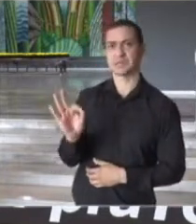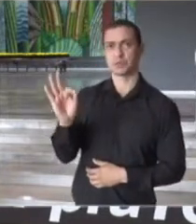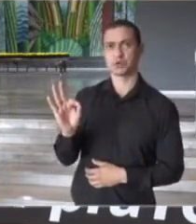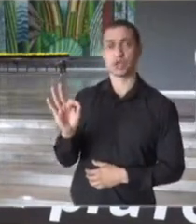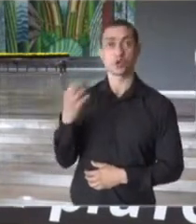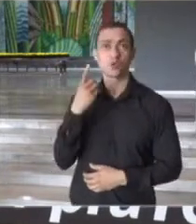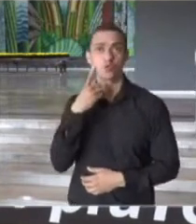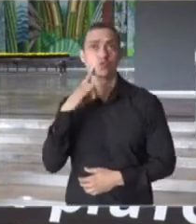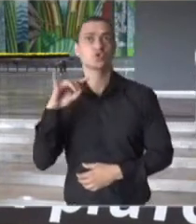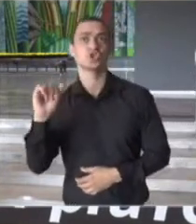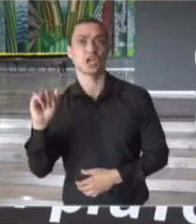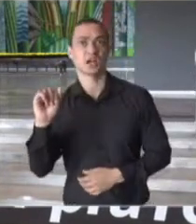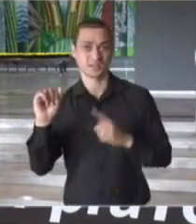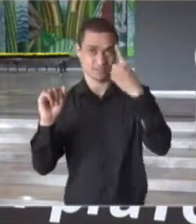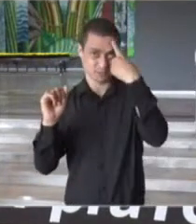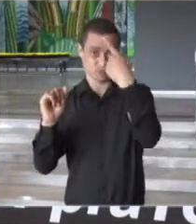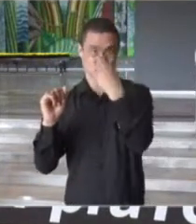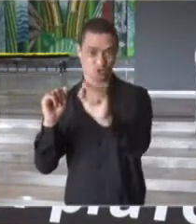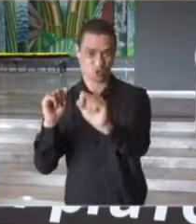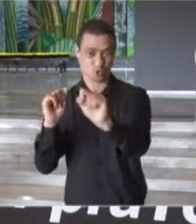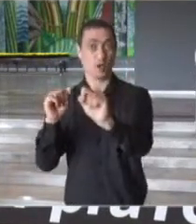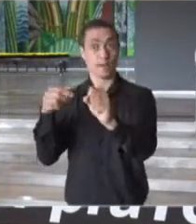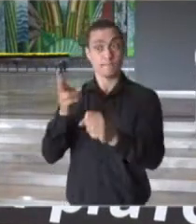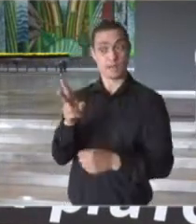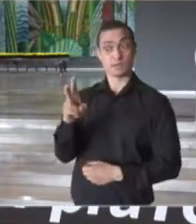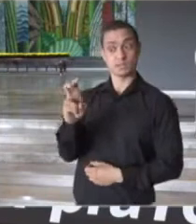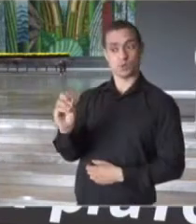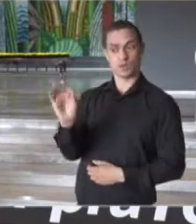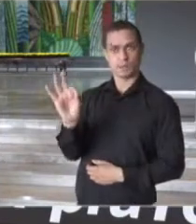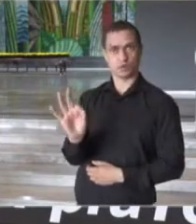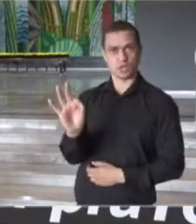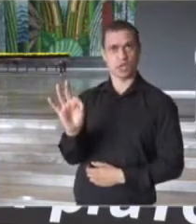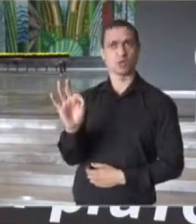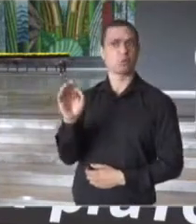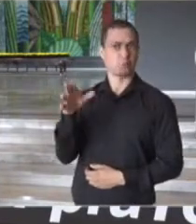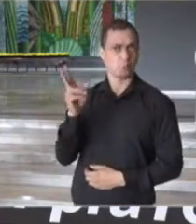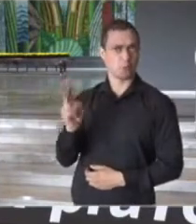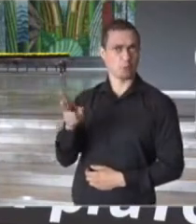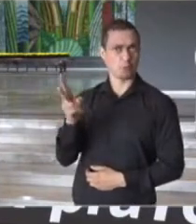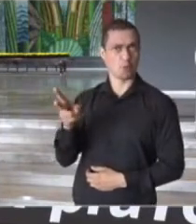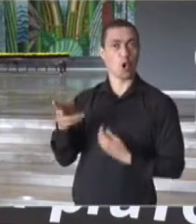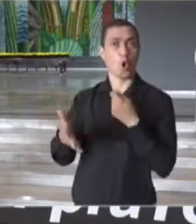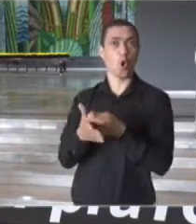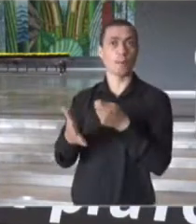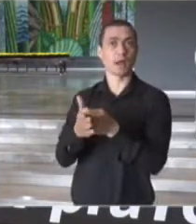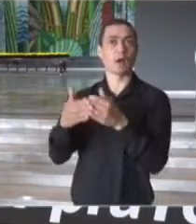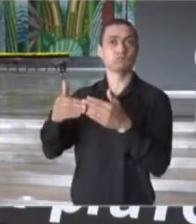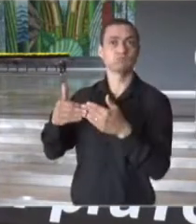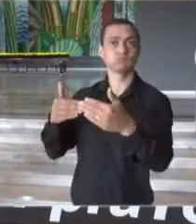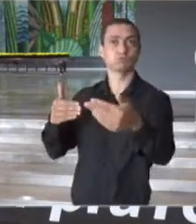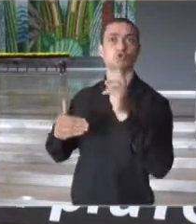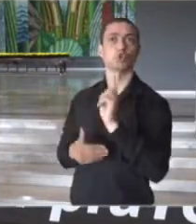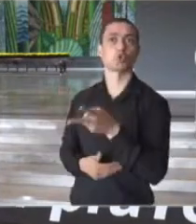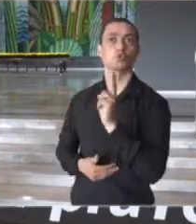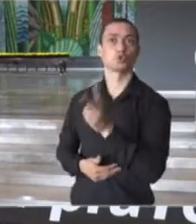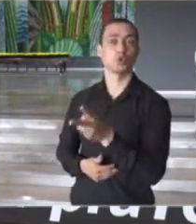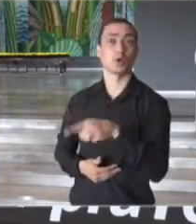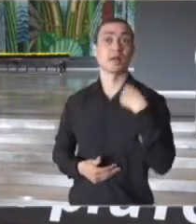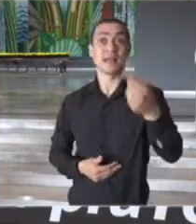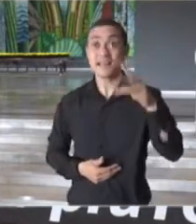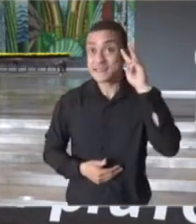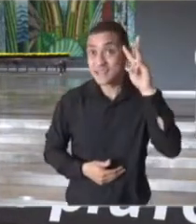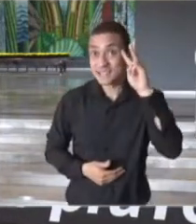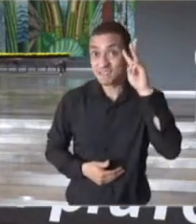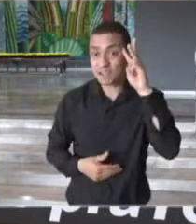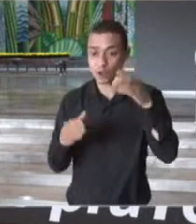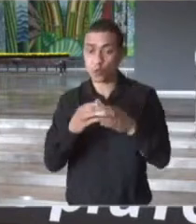da segunda-feira, dia 18, são estes 50% e 60% de alunos que deverão ir obrigatoriamente na escola. Na terça-feira, outro grupo